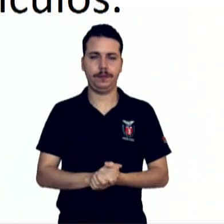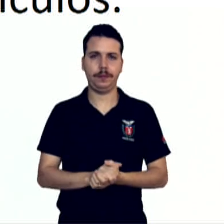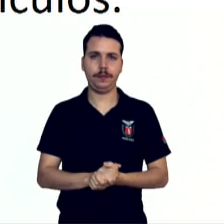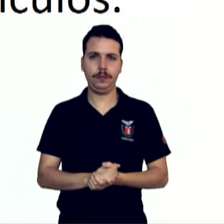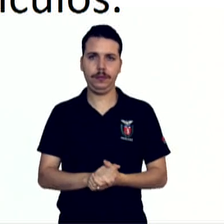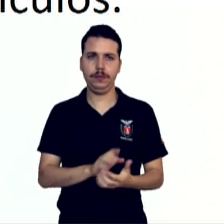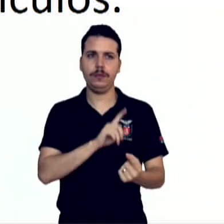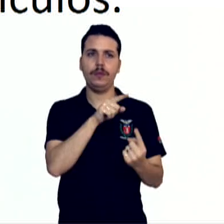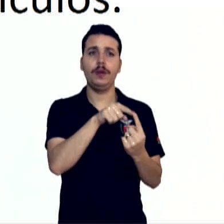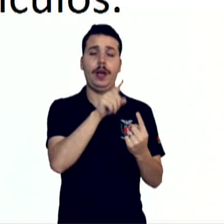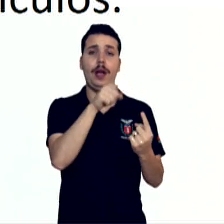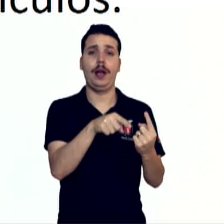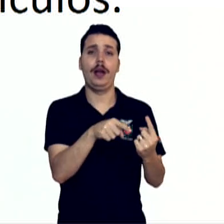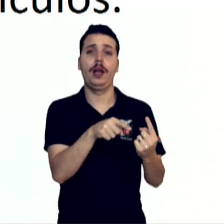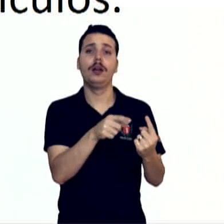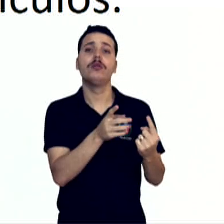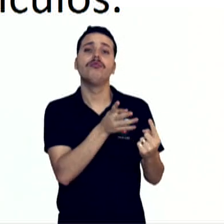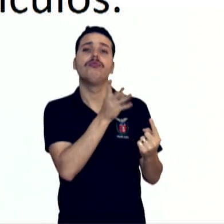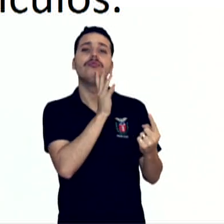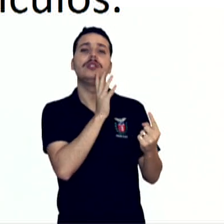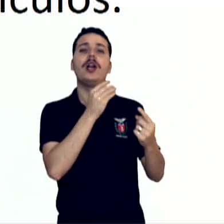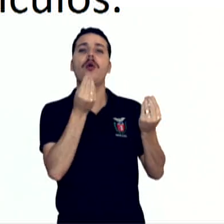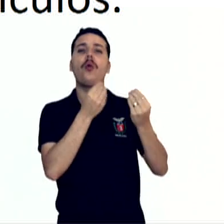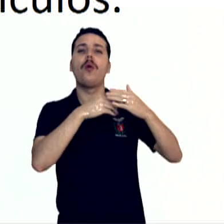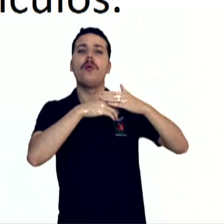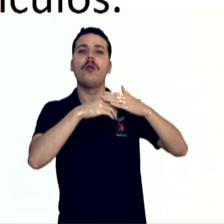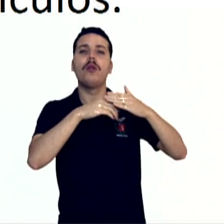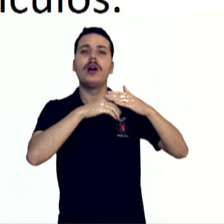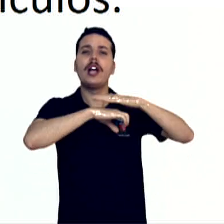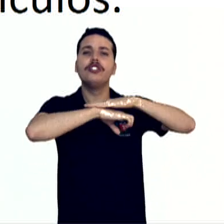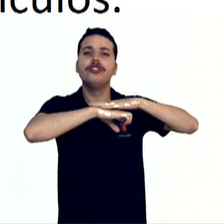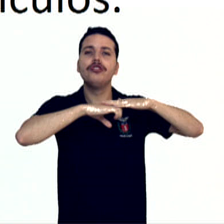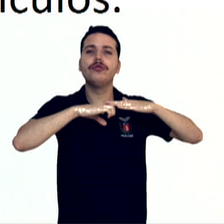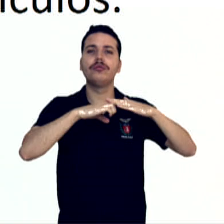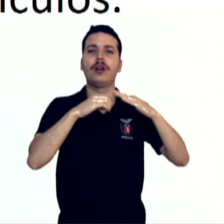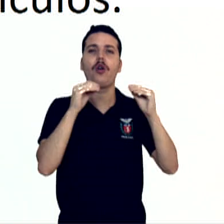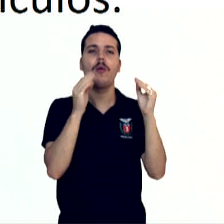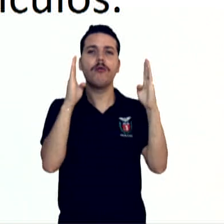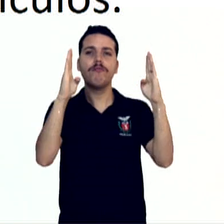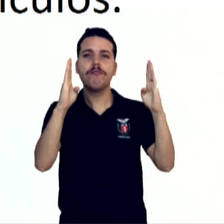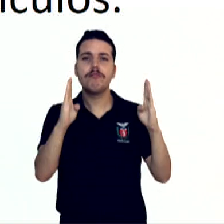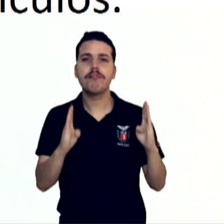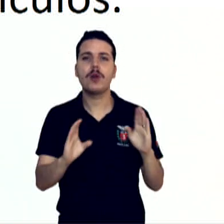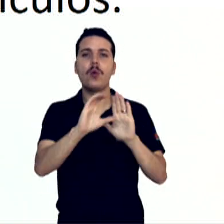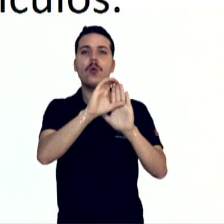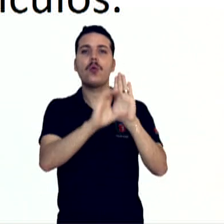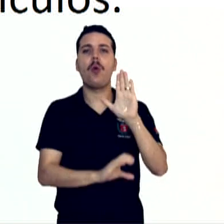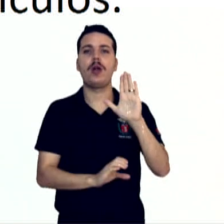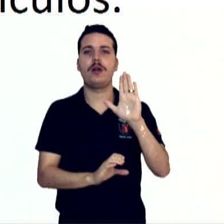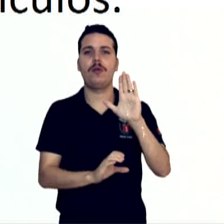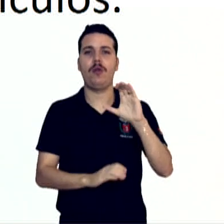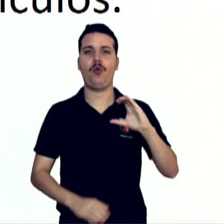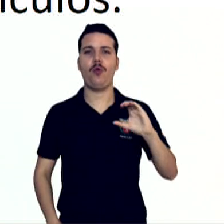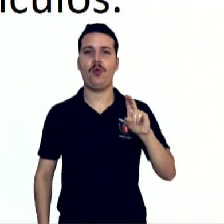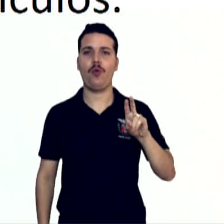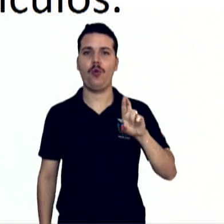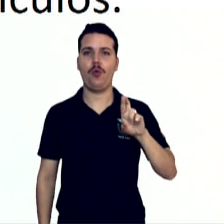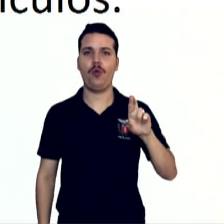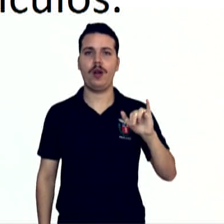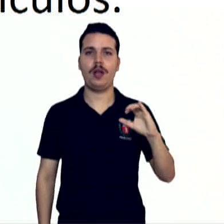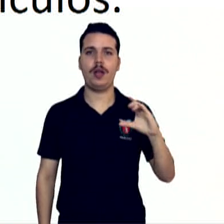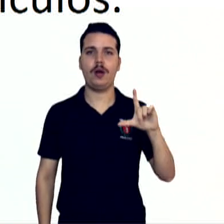de hoje é conhecer a estrutura básica de currículos, compreender a importância da